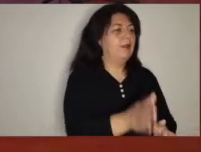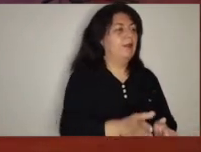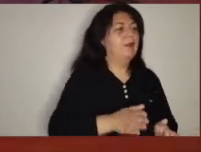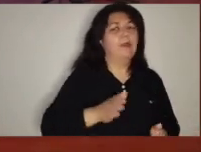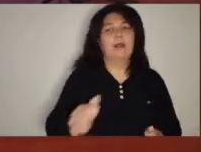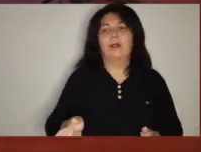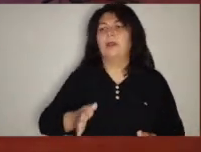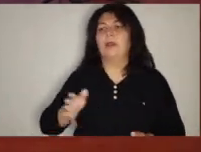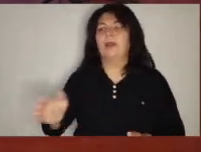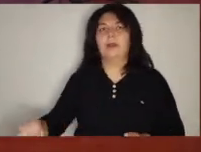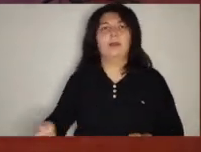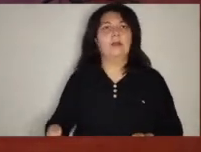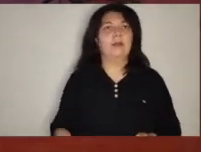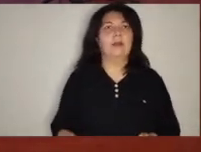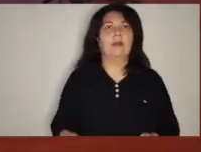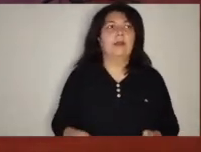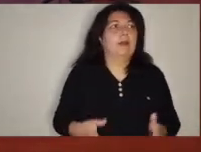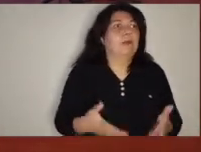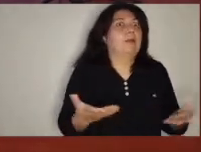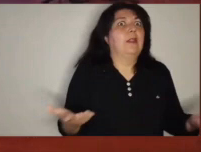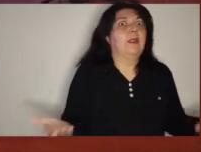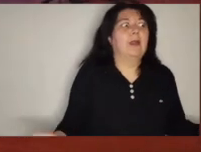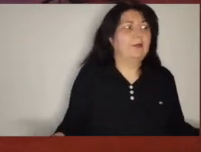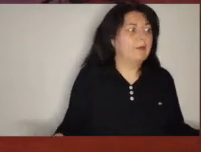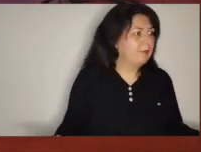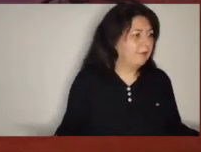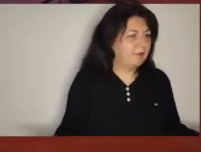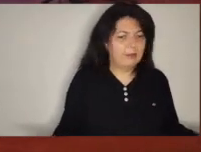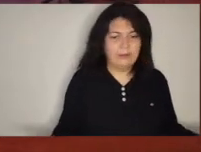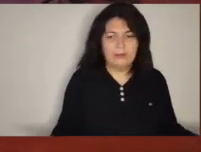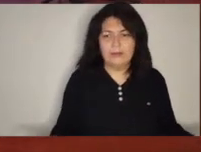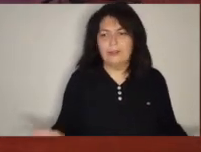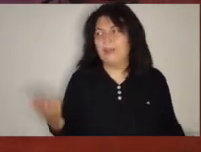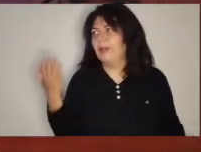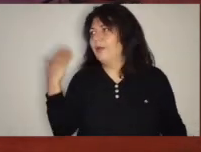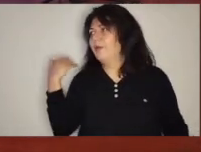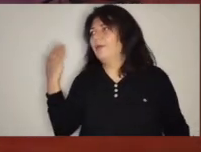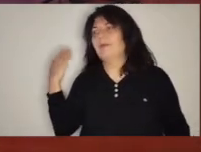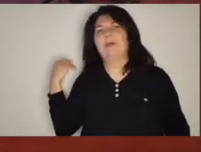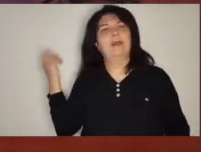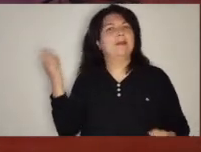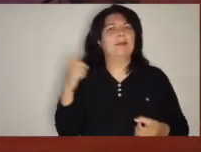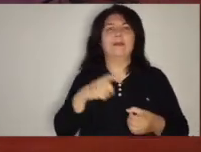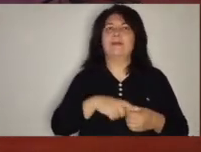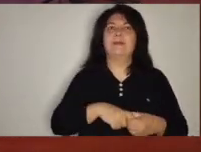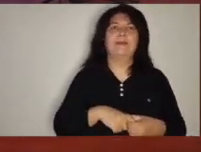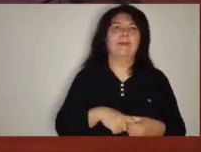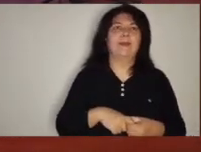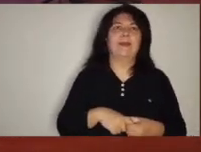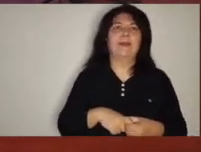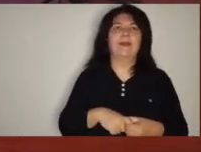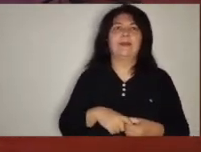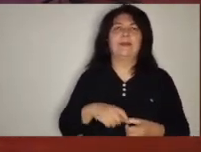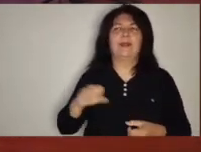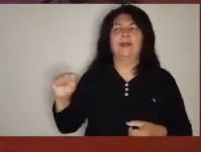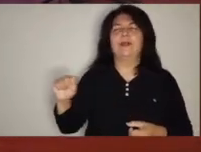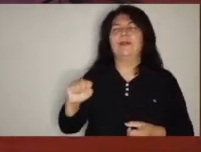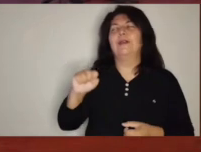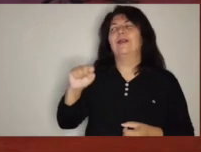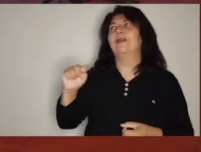eu irei, se eu não tenho pra onde